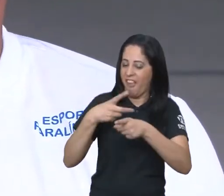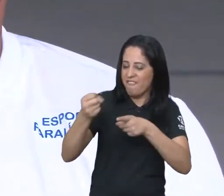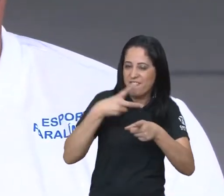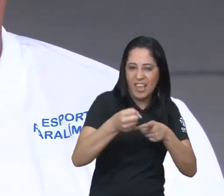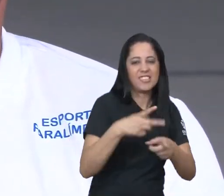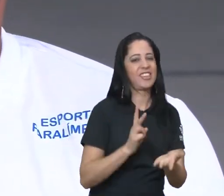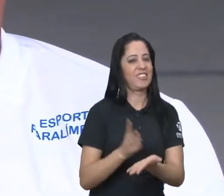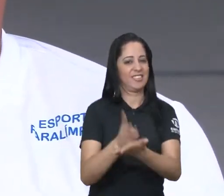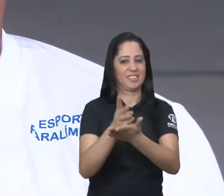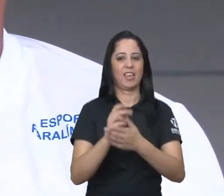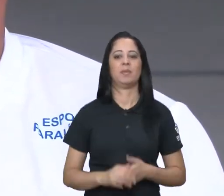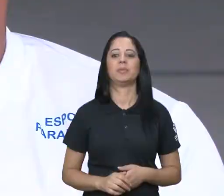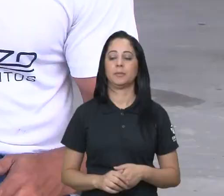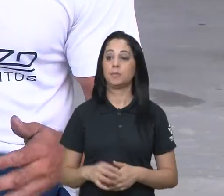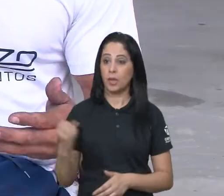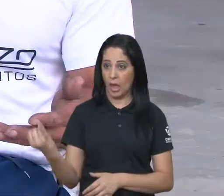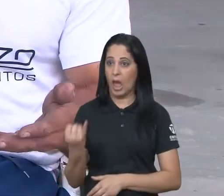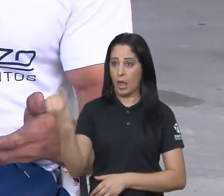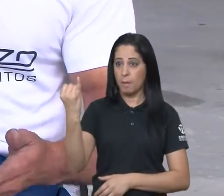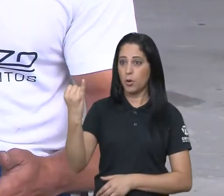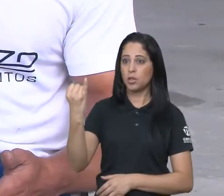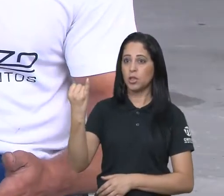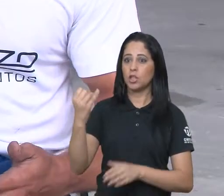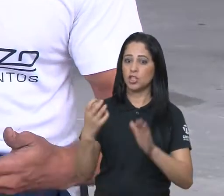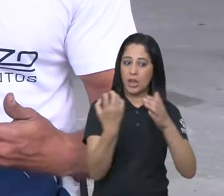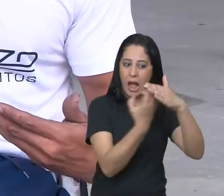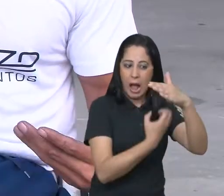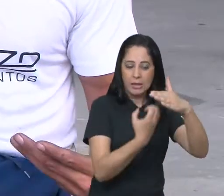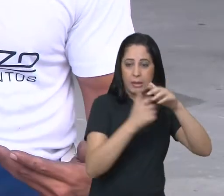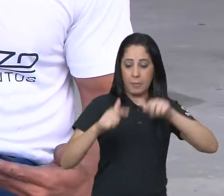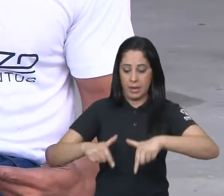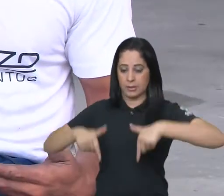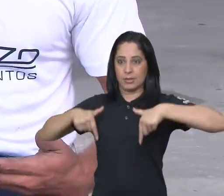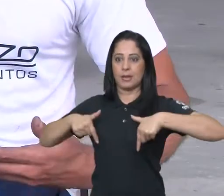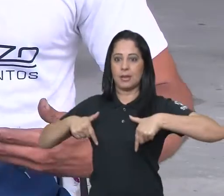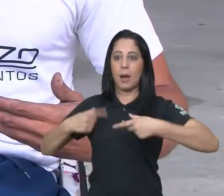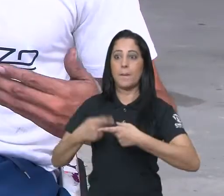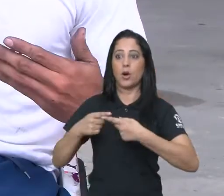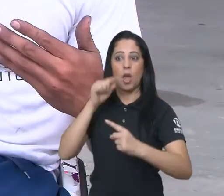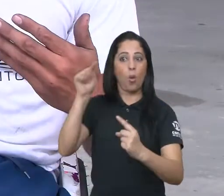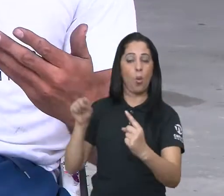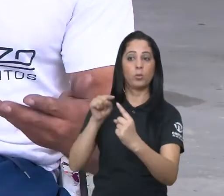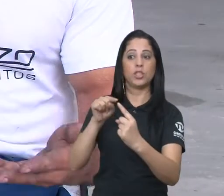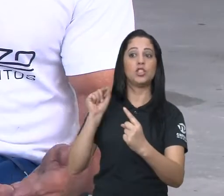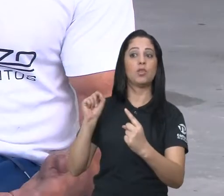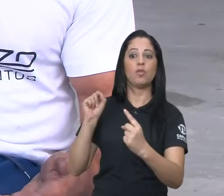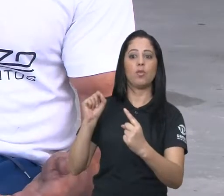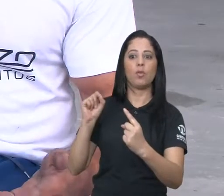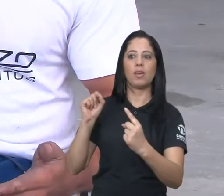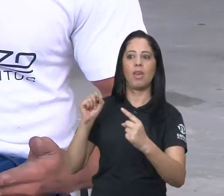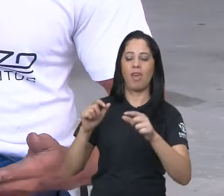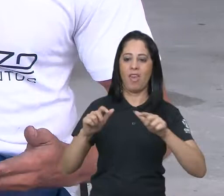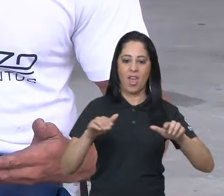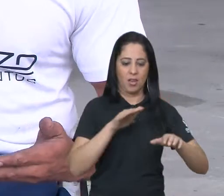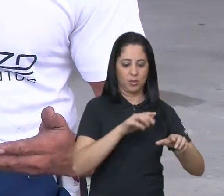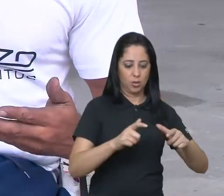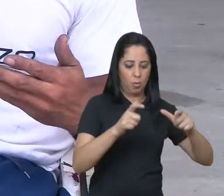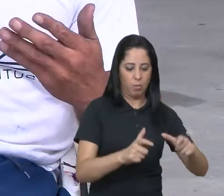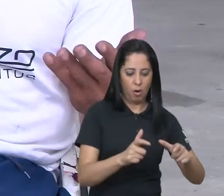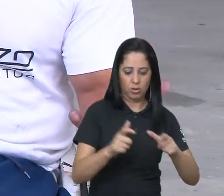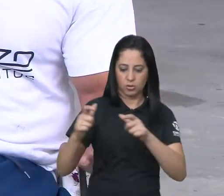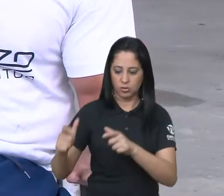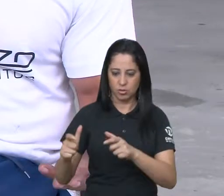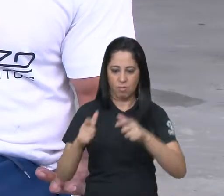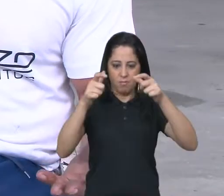acontecer várias vezes no ano. É muito importante para as empresas poder expor a sua marca, porque o objetivo nosso é chegar